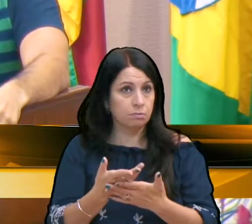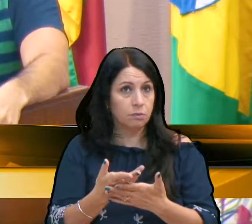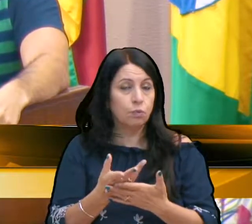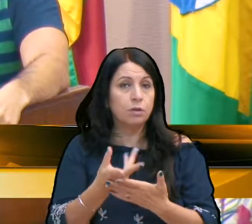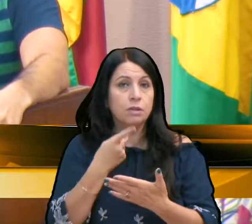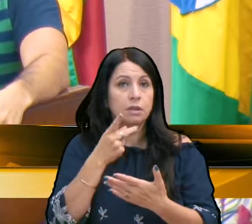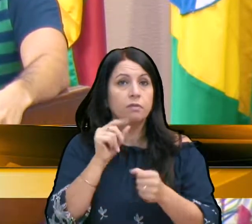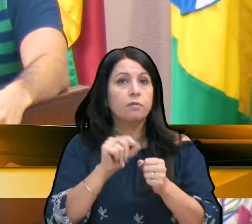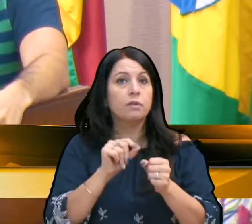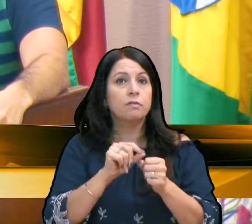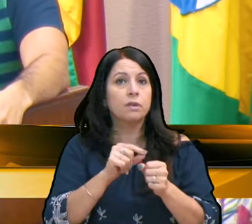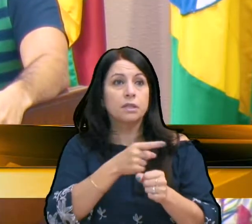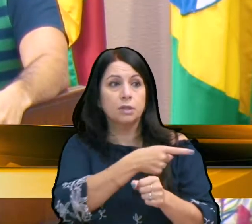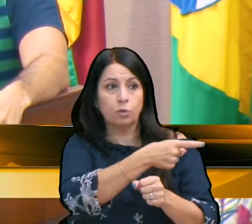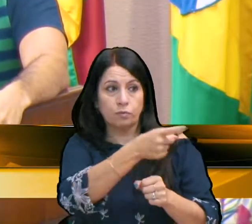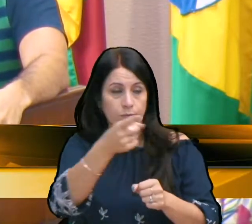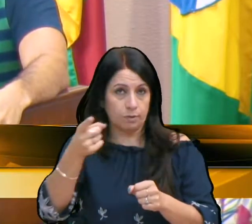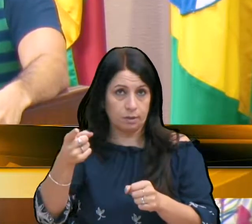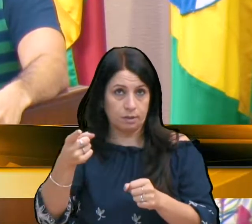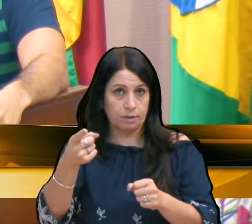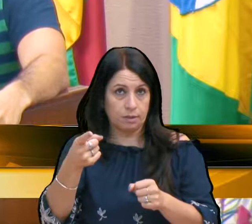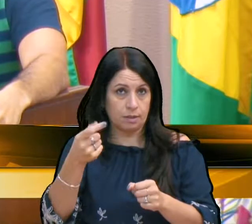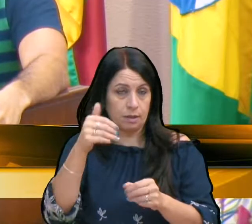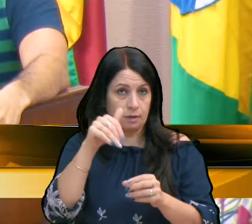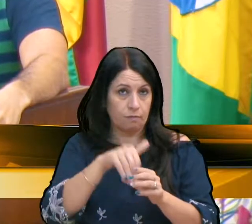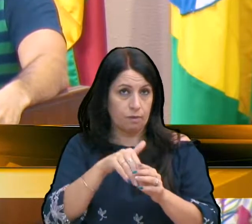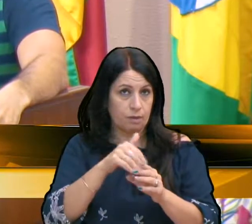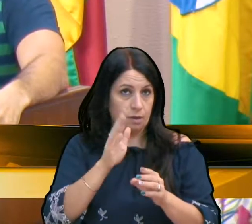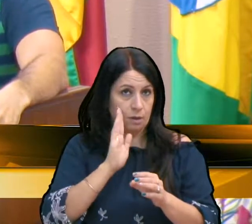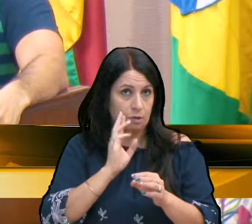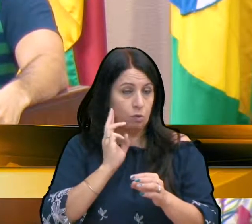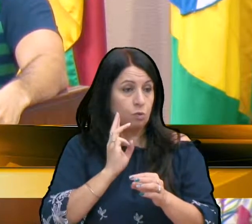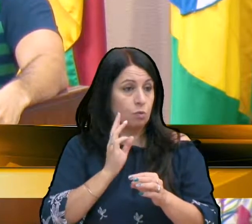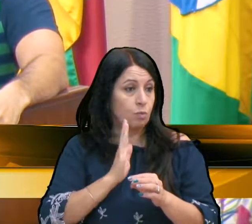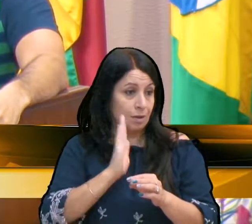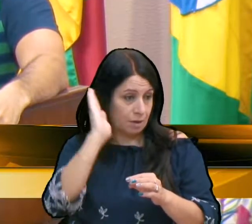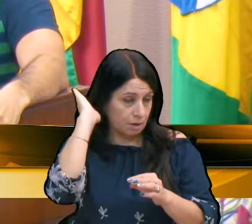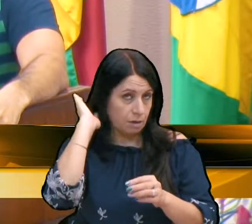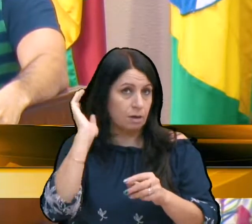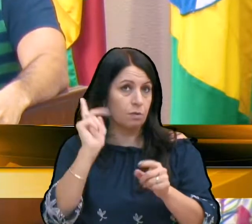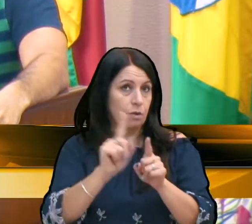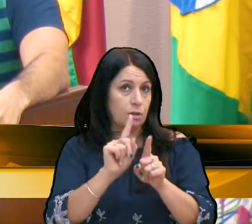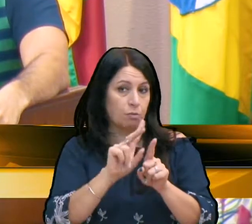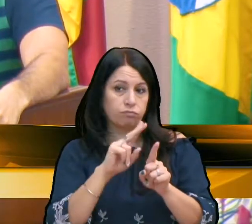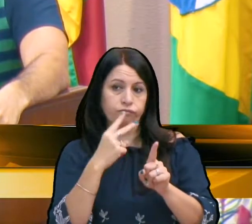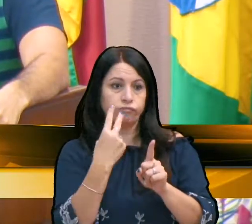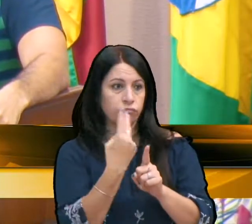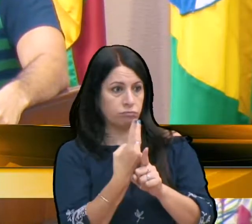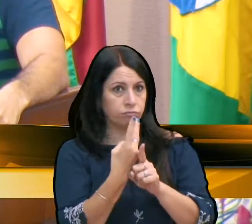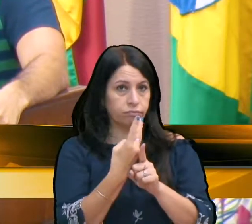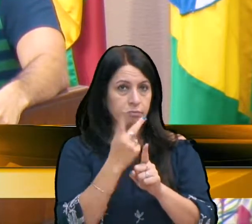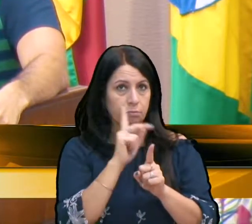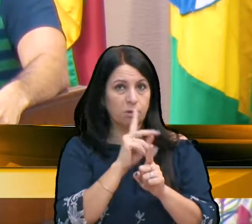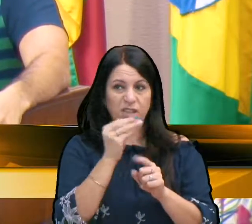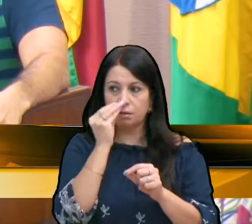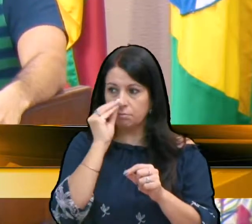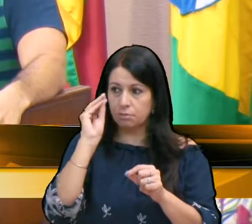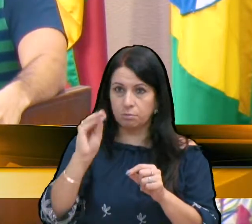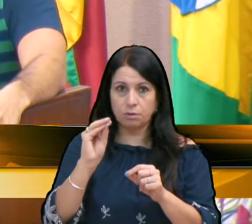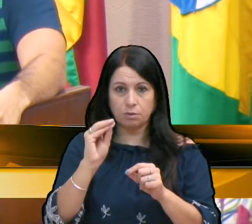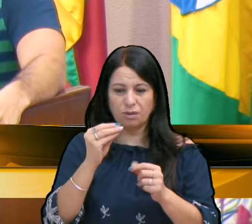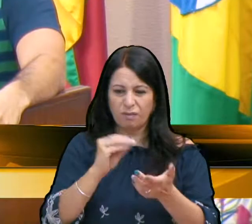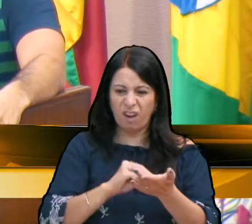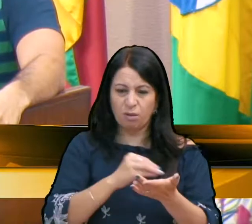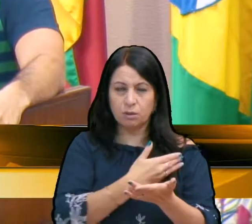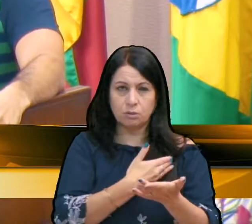eles quiseram fazer com vocês, que votaram no Daniel Guerra e hoje estão aqui protestando, virando as costas para esse governo, desgoverno, eles estão